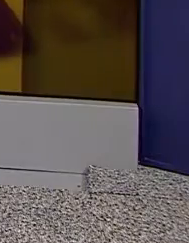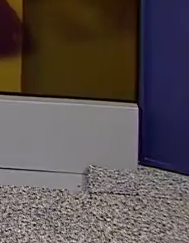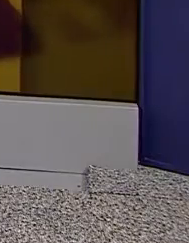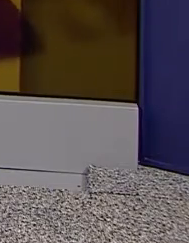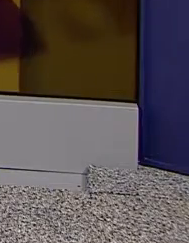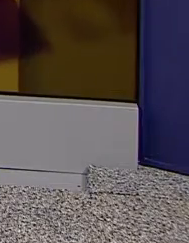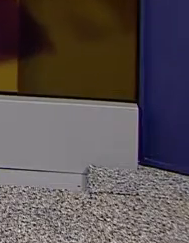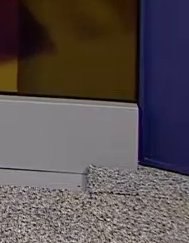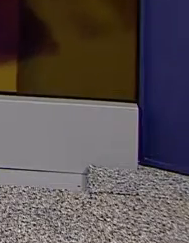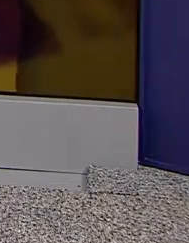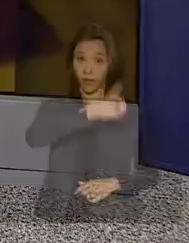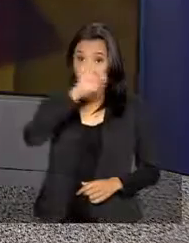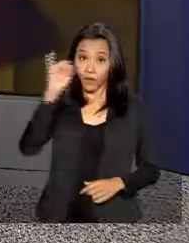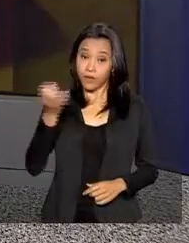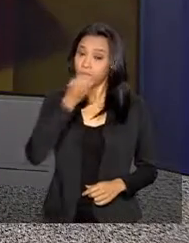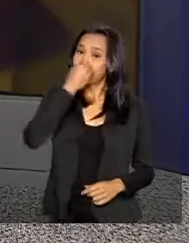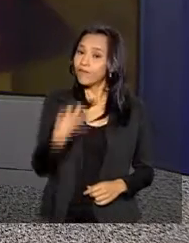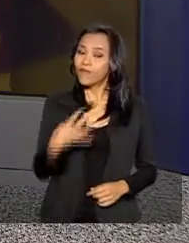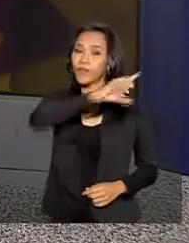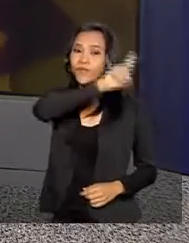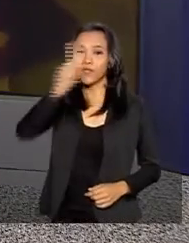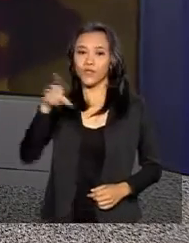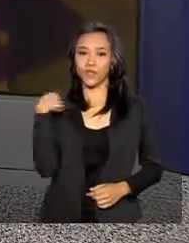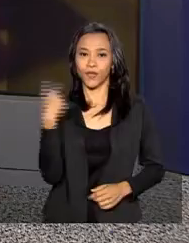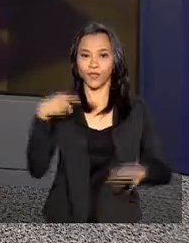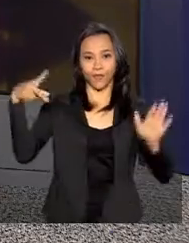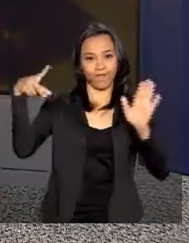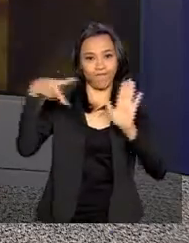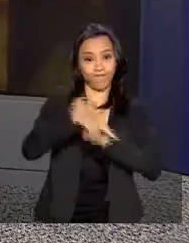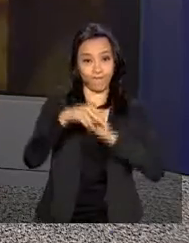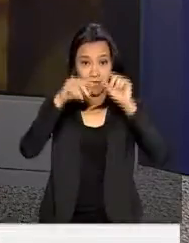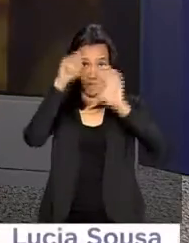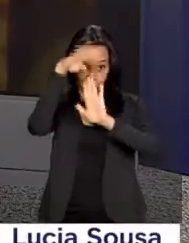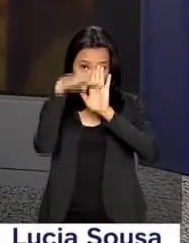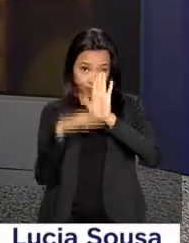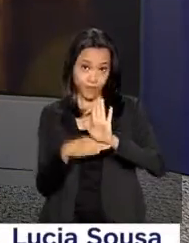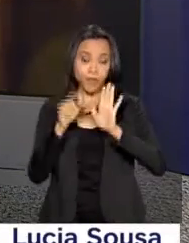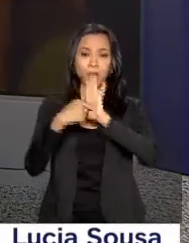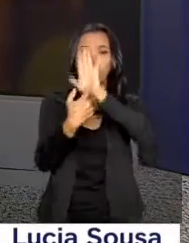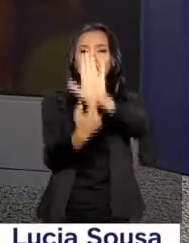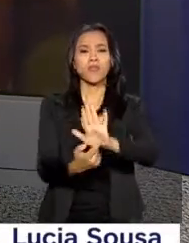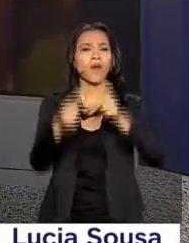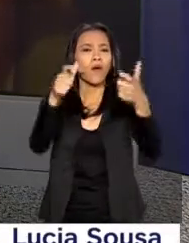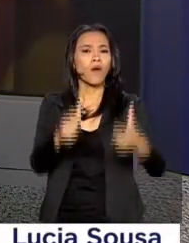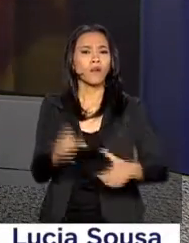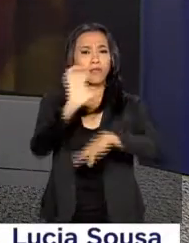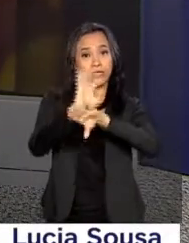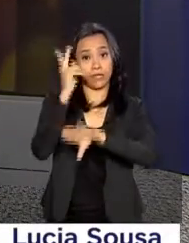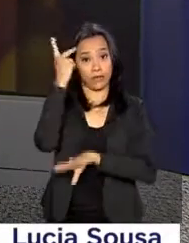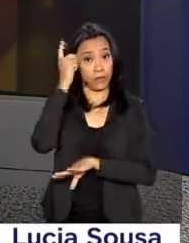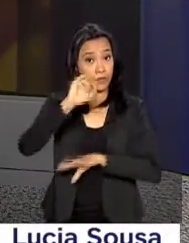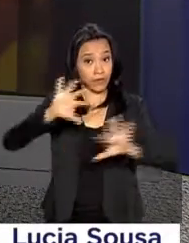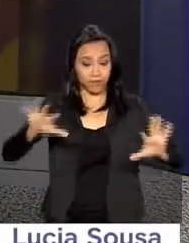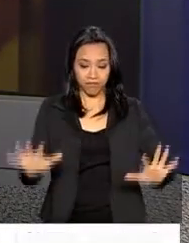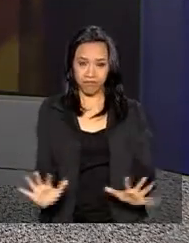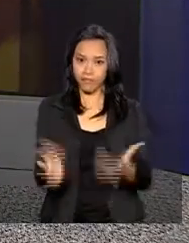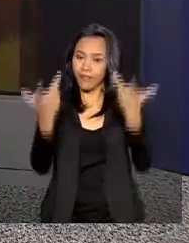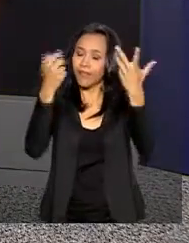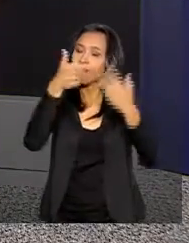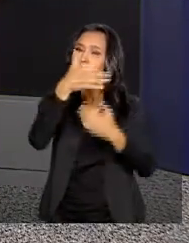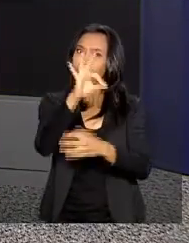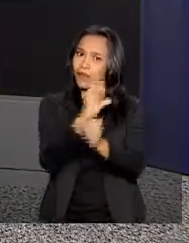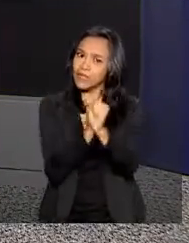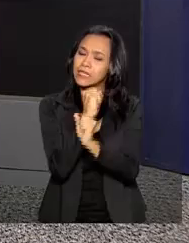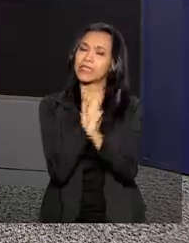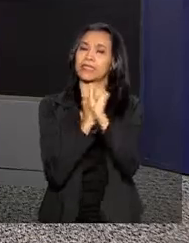olá bom dia interrompemos a programação para transmitir ao vivo de são paulo a cerimônia comemorativa dos 10 anos do centro